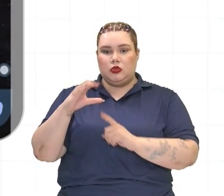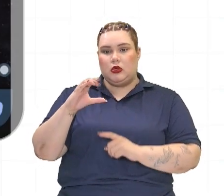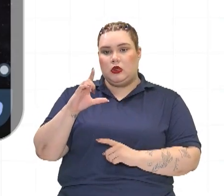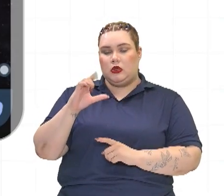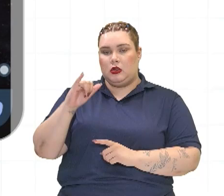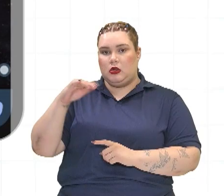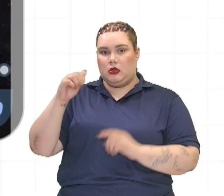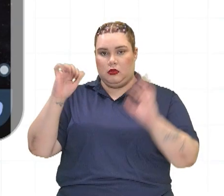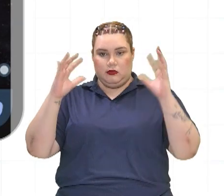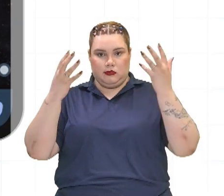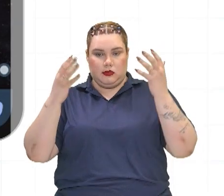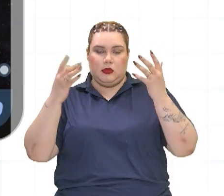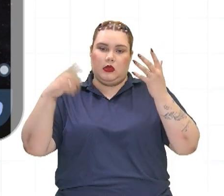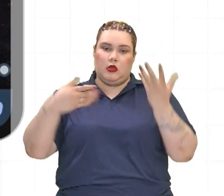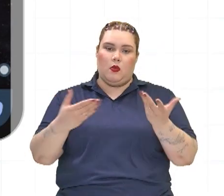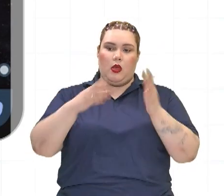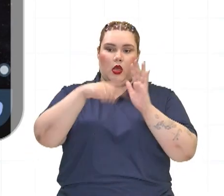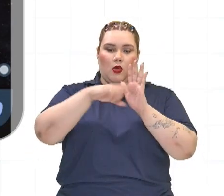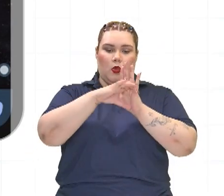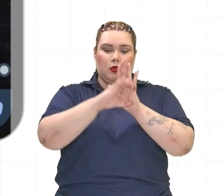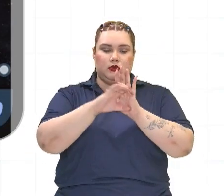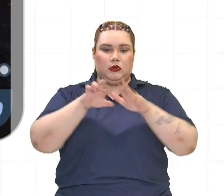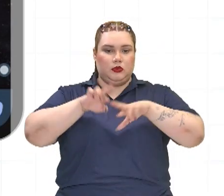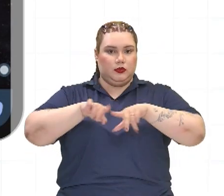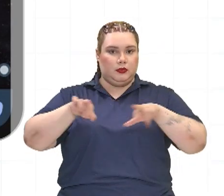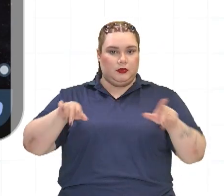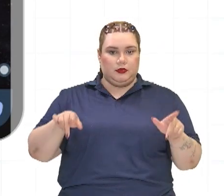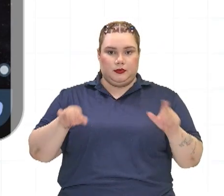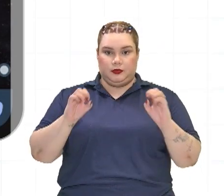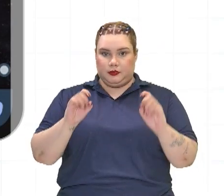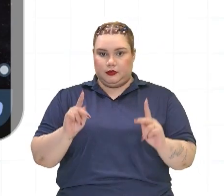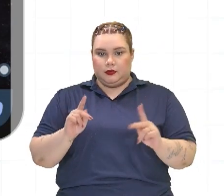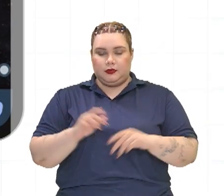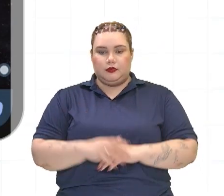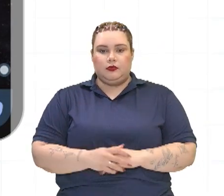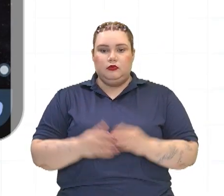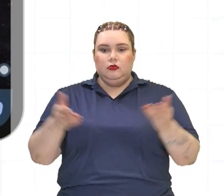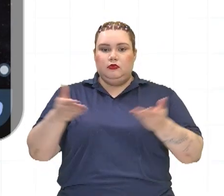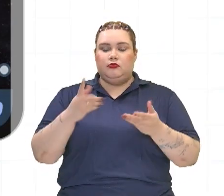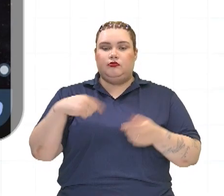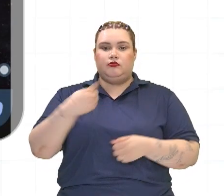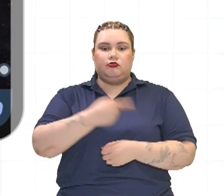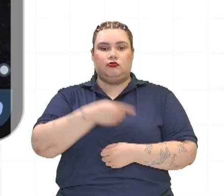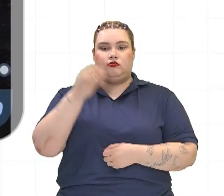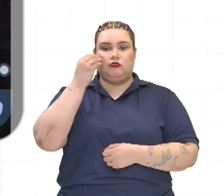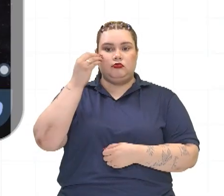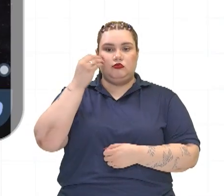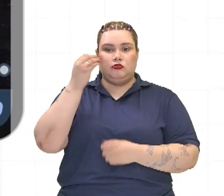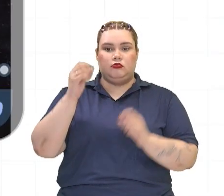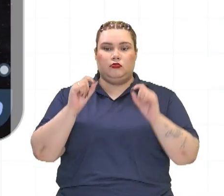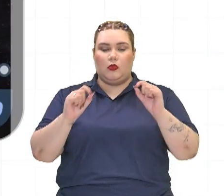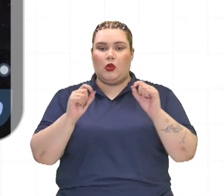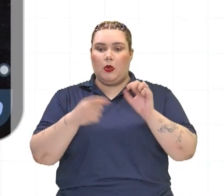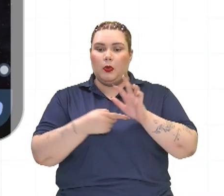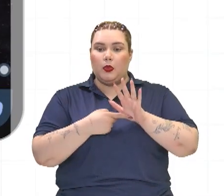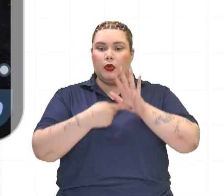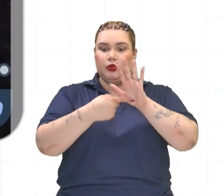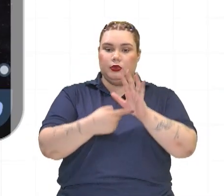conceitos diferentes, certo? E agora a gente vai ver um pouquinho mais, vamos apresentar